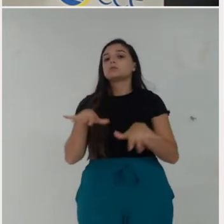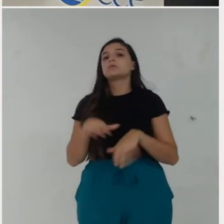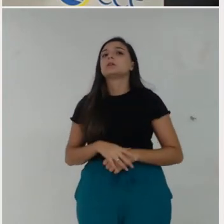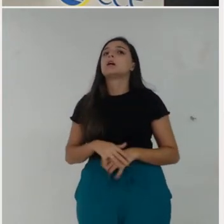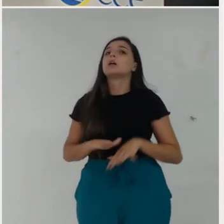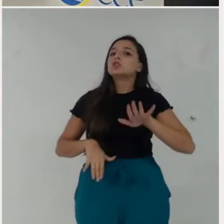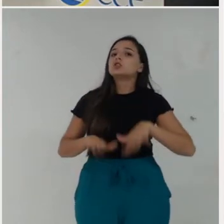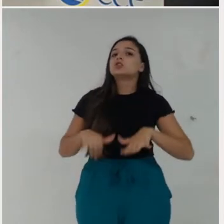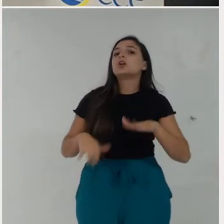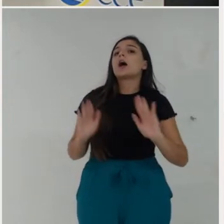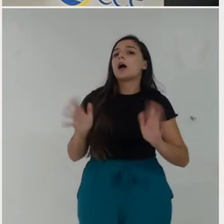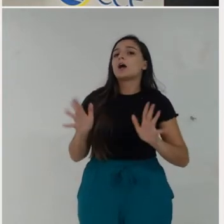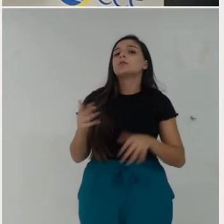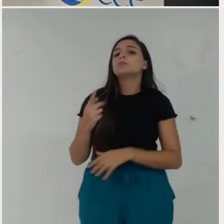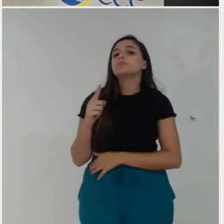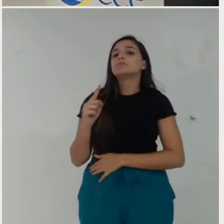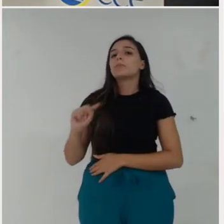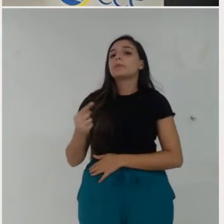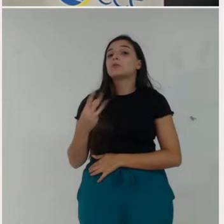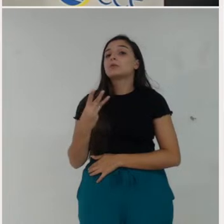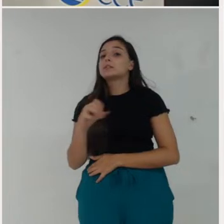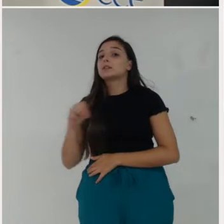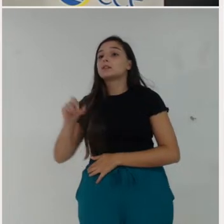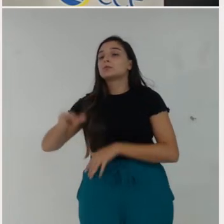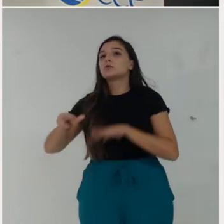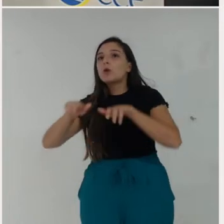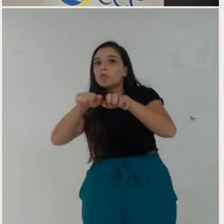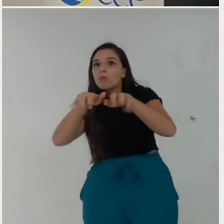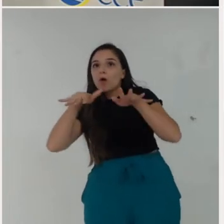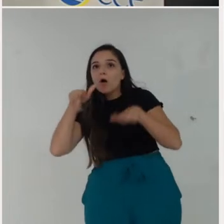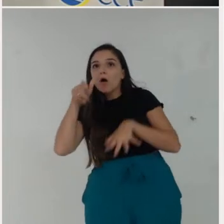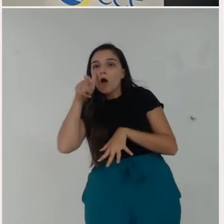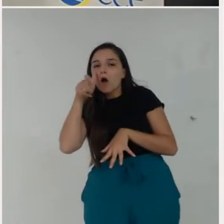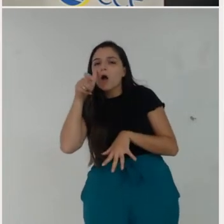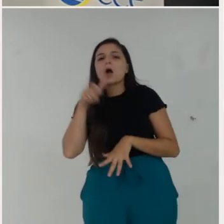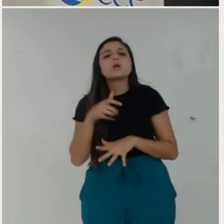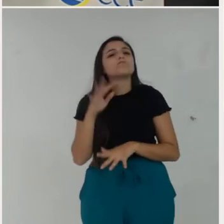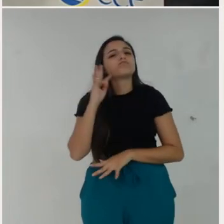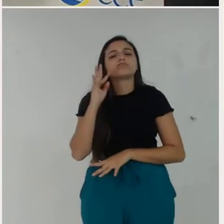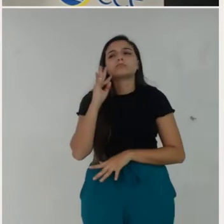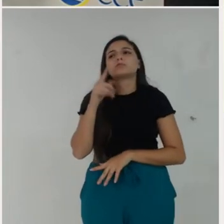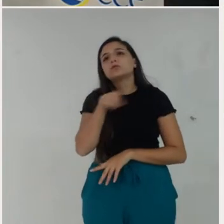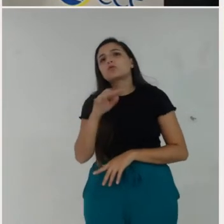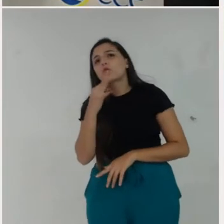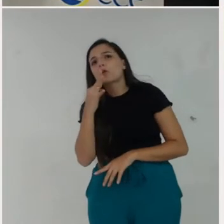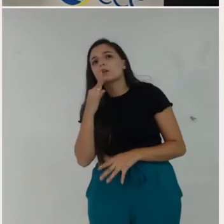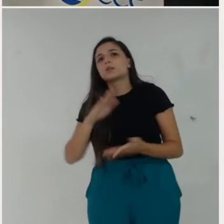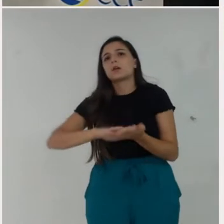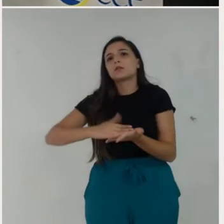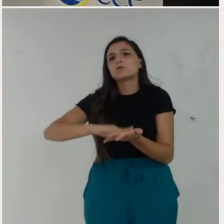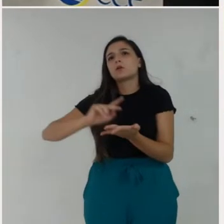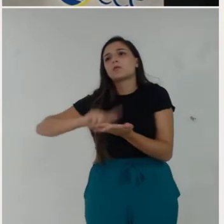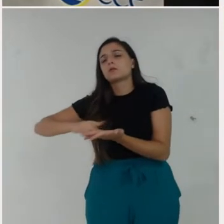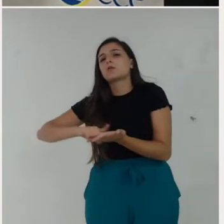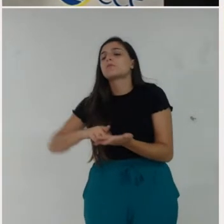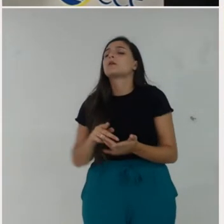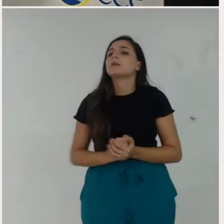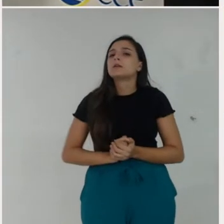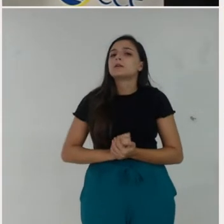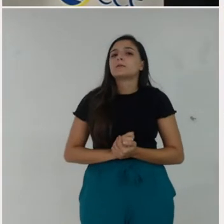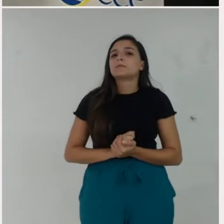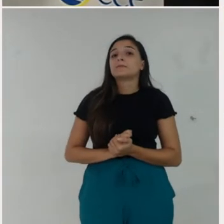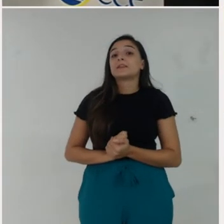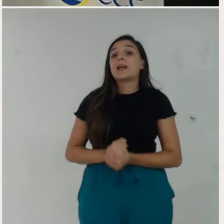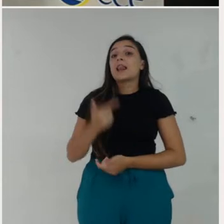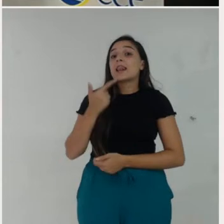ter 1.300 pessoas no auditório. É um evento muito legal para conhecer tradução e interpretação. Inclusive, o evento, a